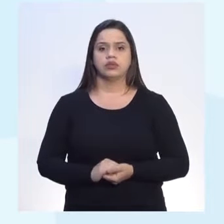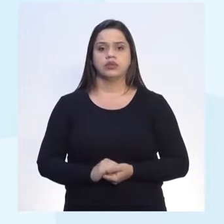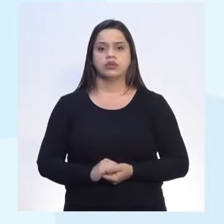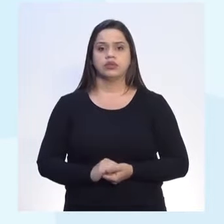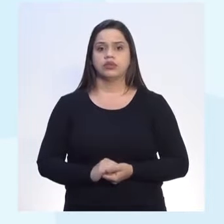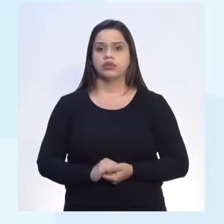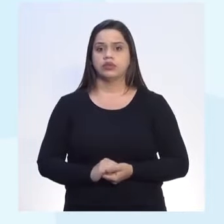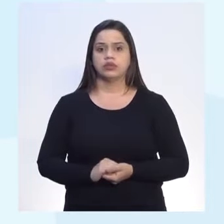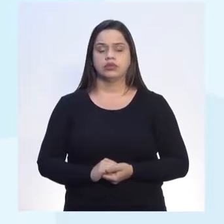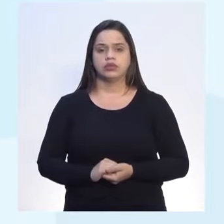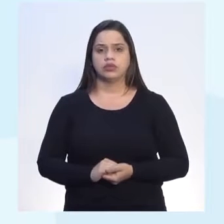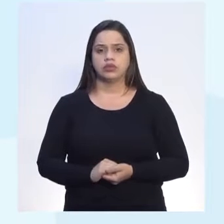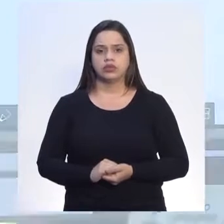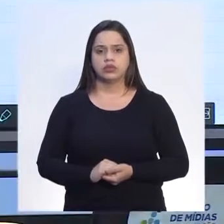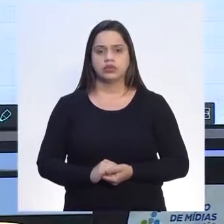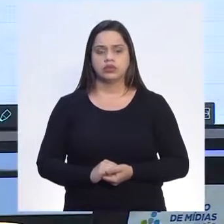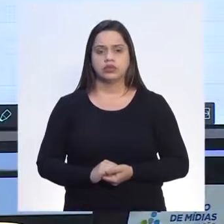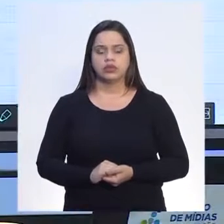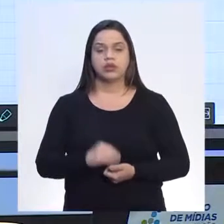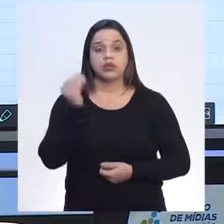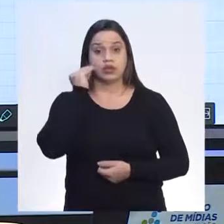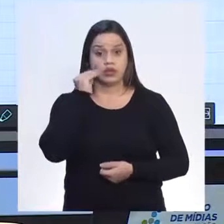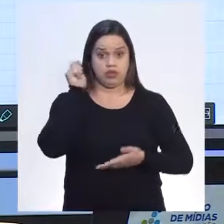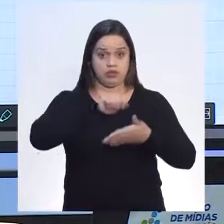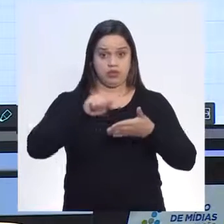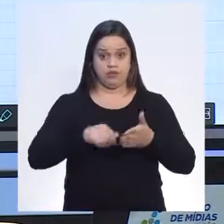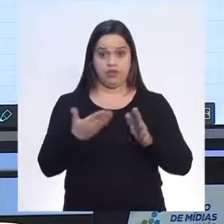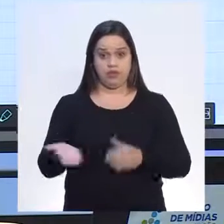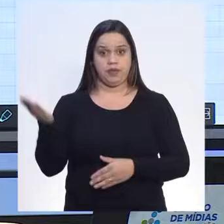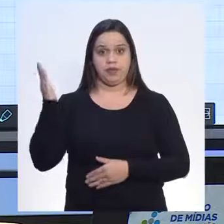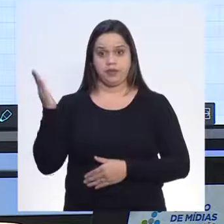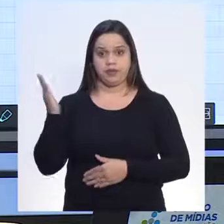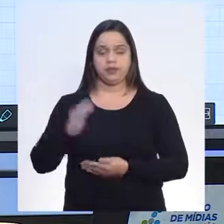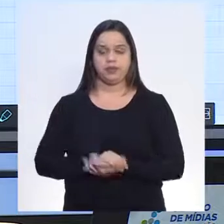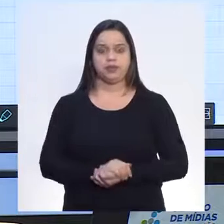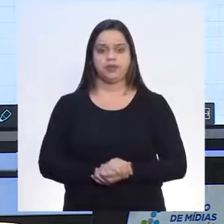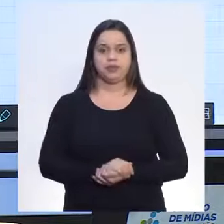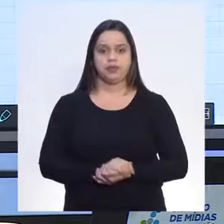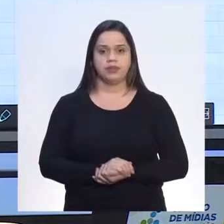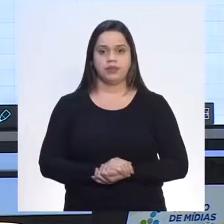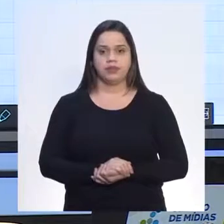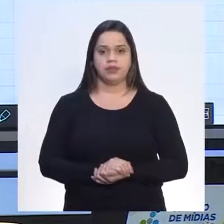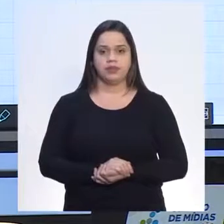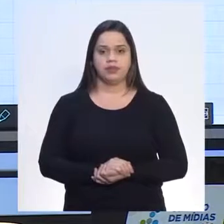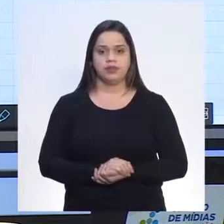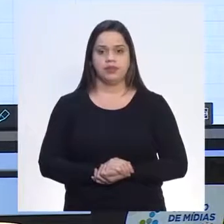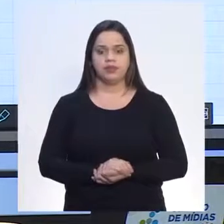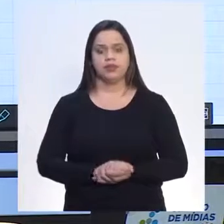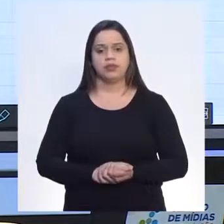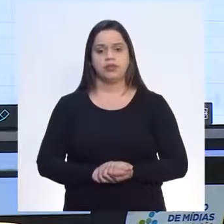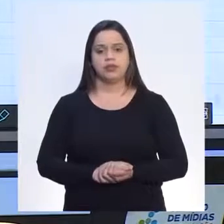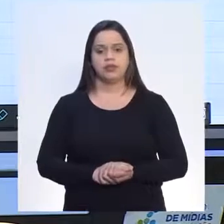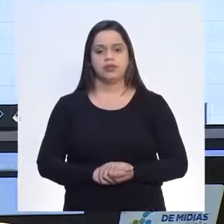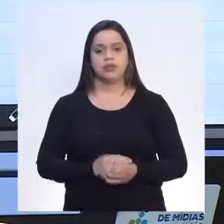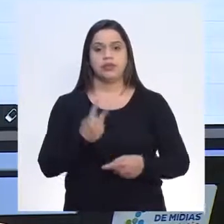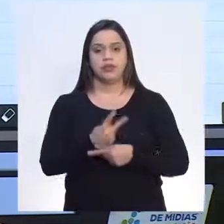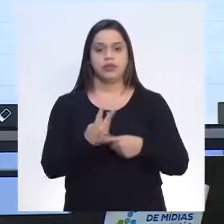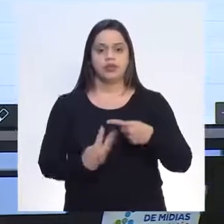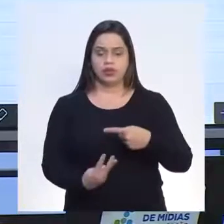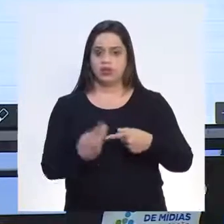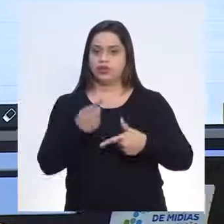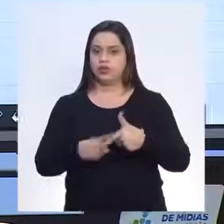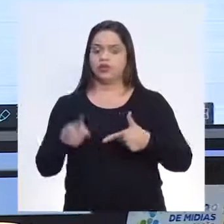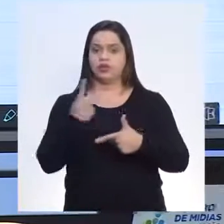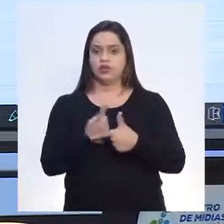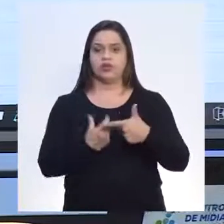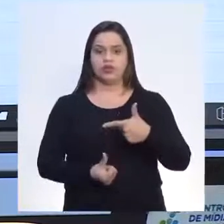tentar reescrever isso, né? Então, eu tenho aqui, ó, 2/3 dividido por 1/6, não é isso?